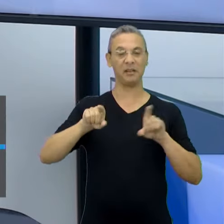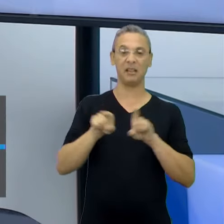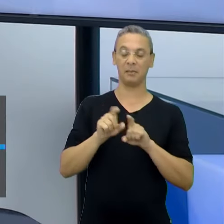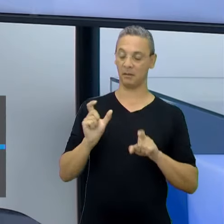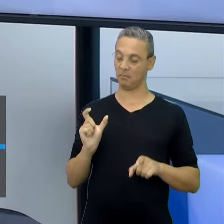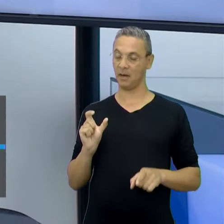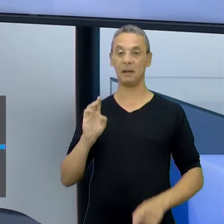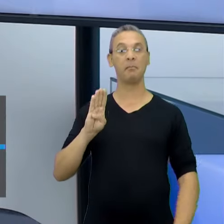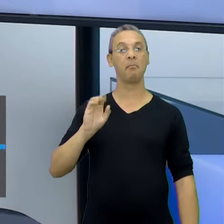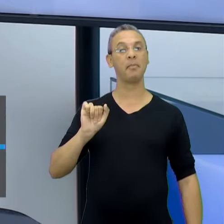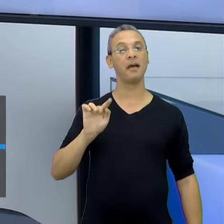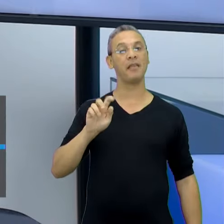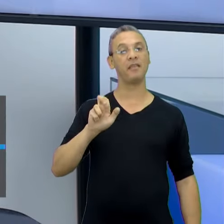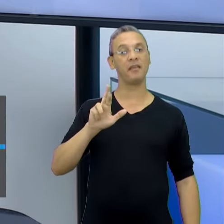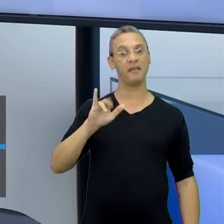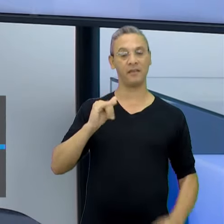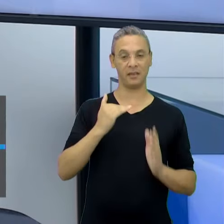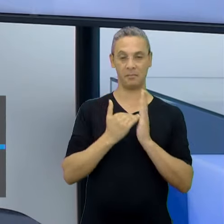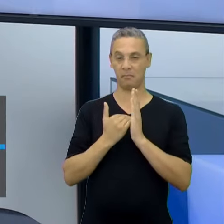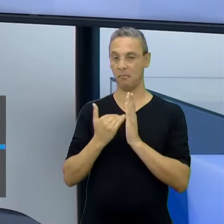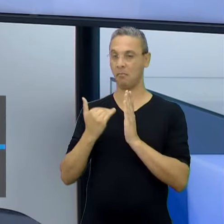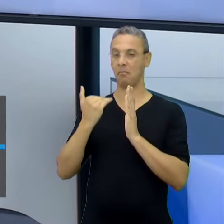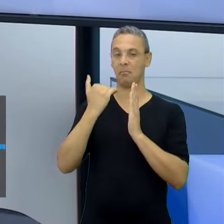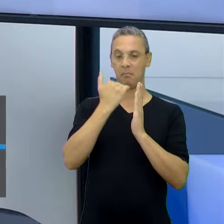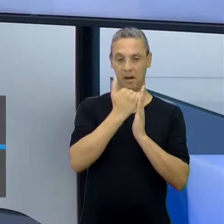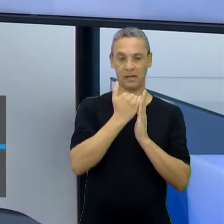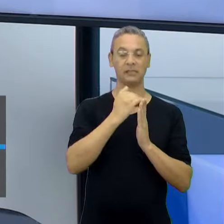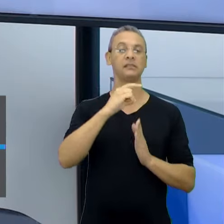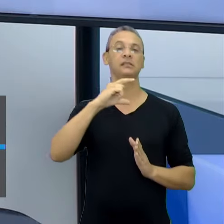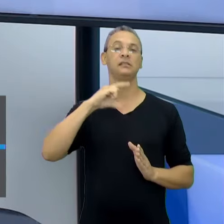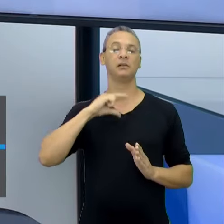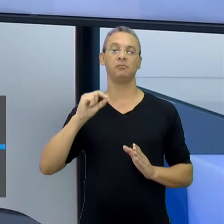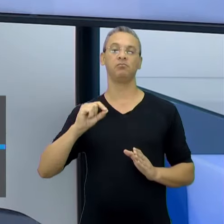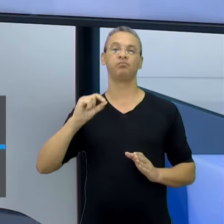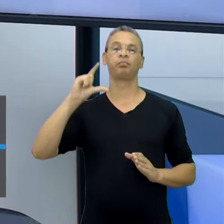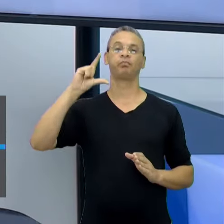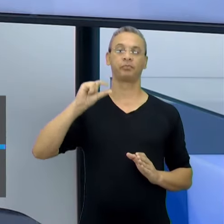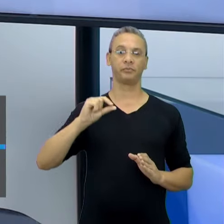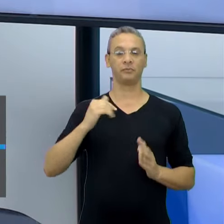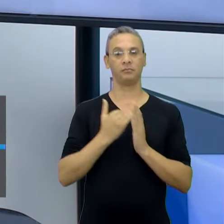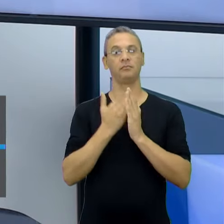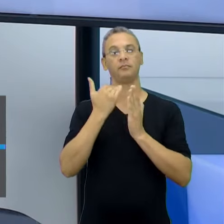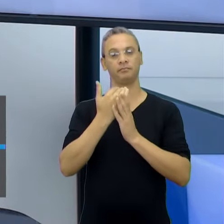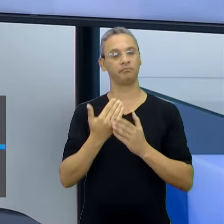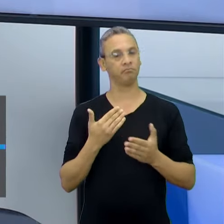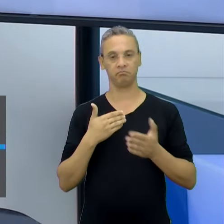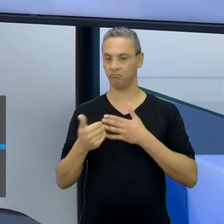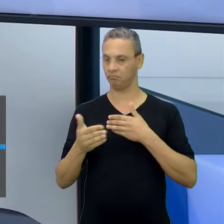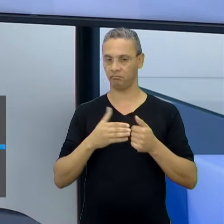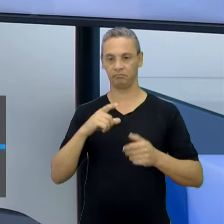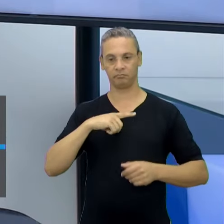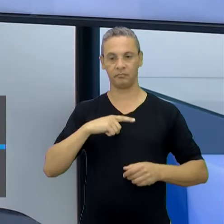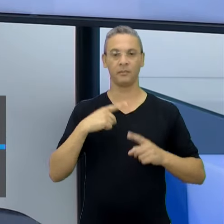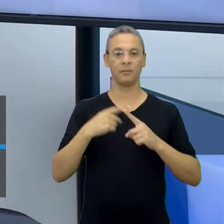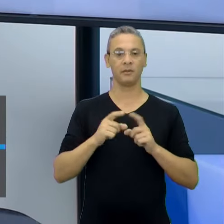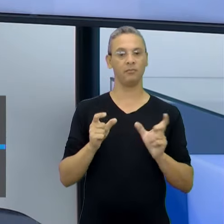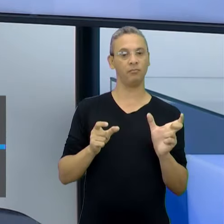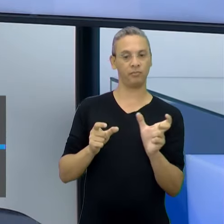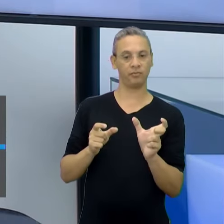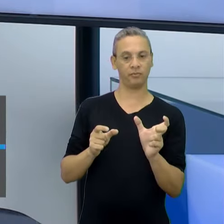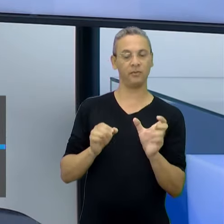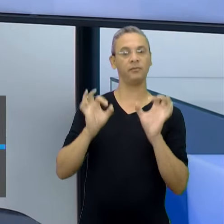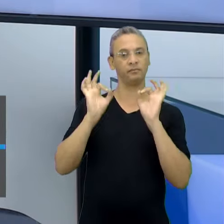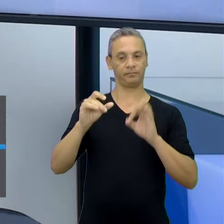a gente tem um pouquinho mais de amplitude, já tem um pouquinho mais de opções. Isso não importa muito agora, porque a nossa pilha vai funcionar de